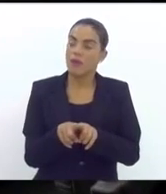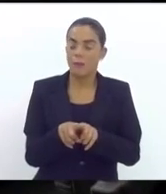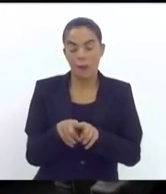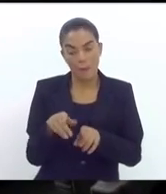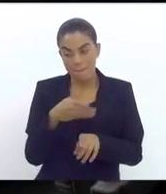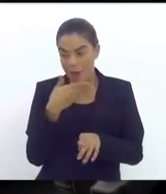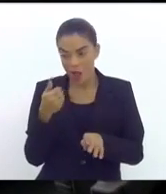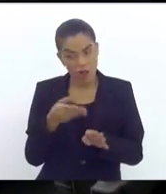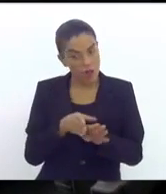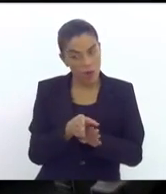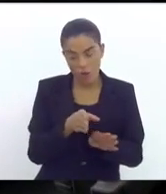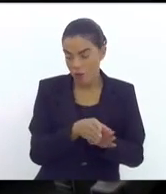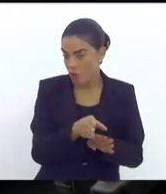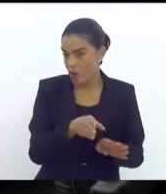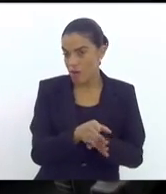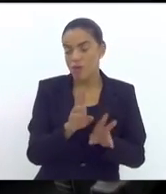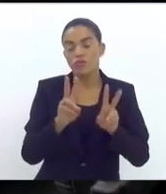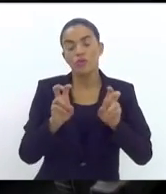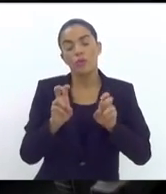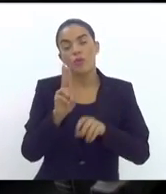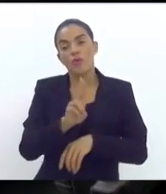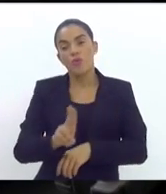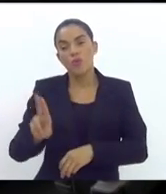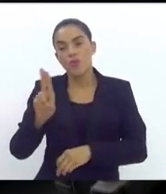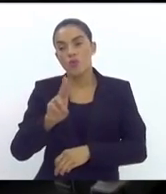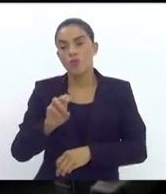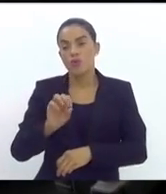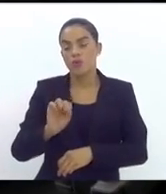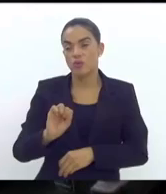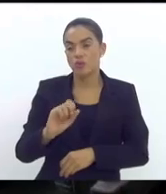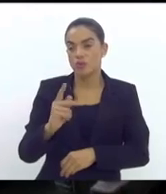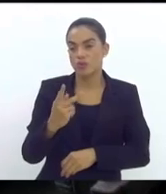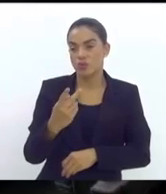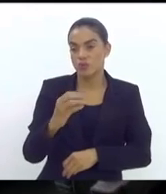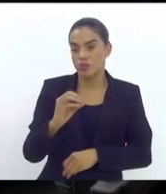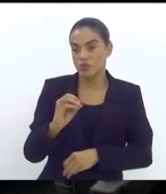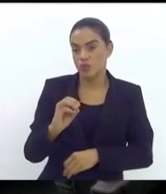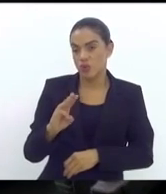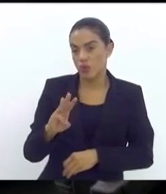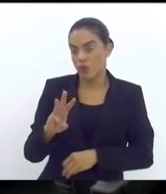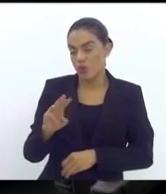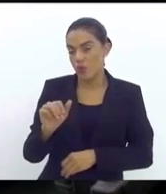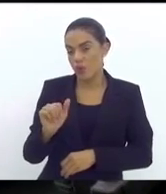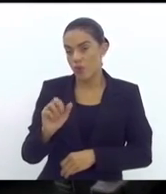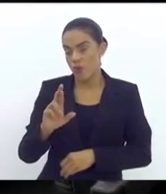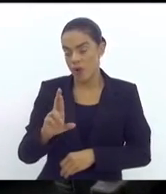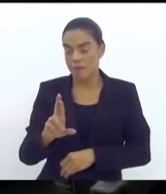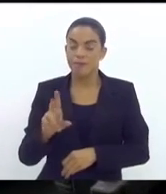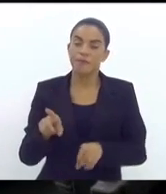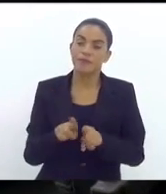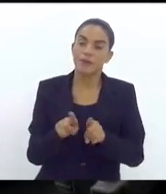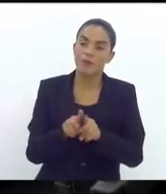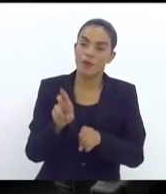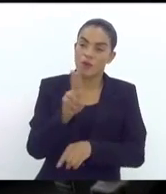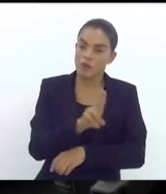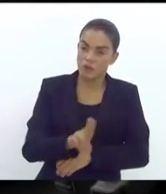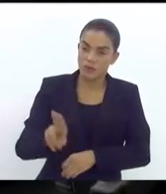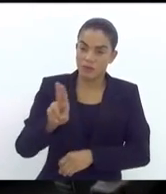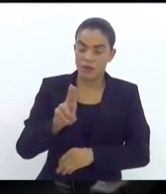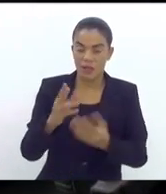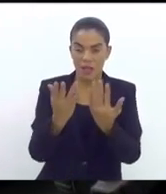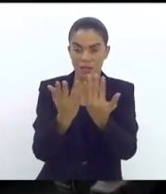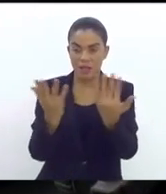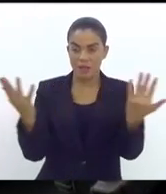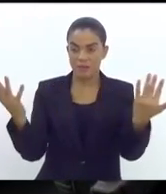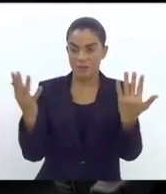por completo o uso de técnicas como show-up ou álbum de suspeitos e recomendando a utilização do alinhamento de